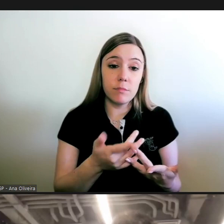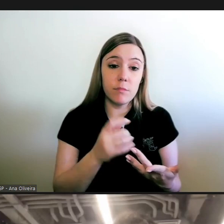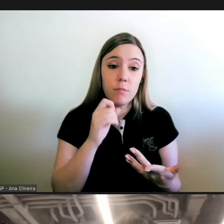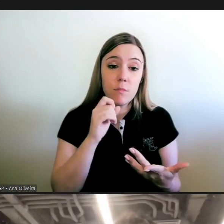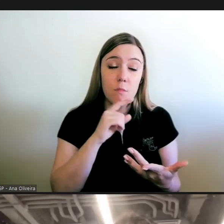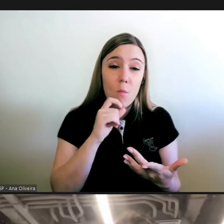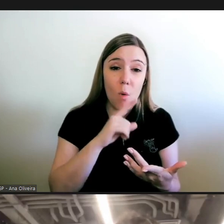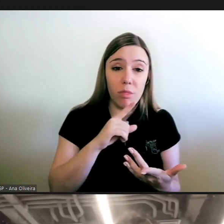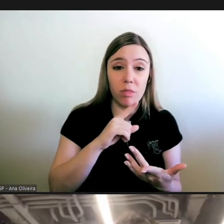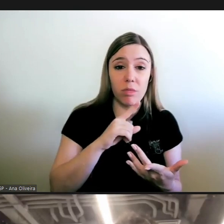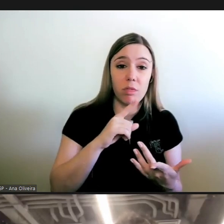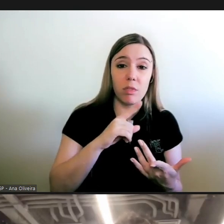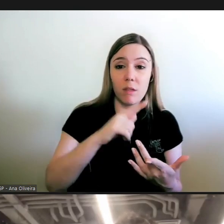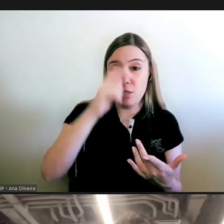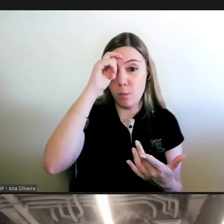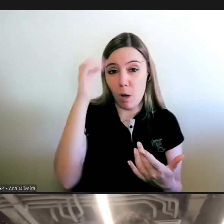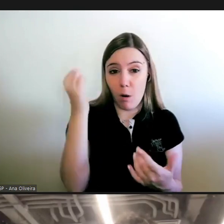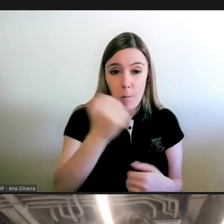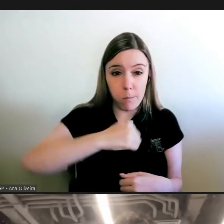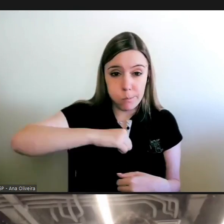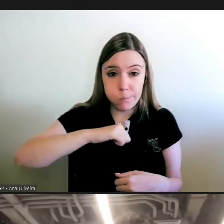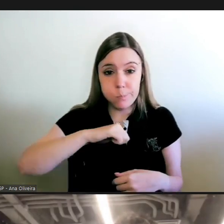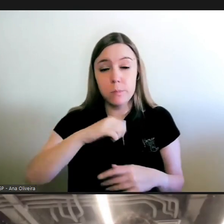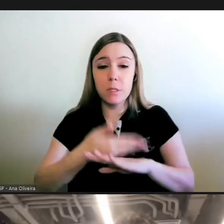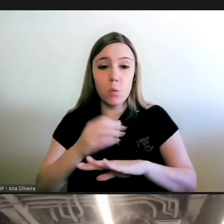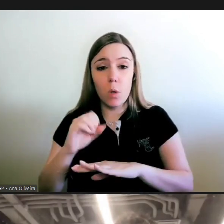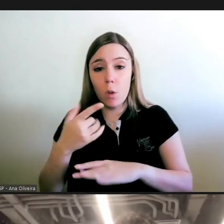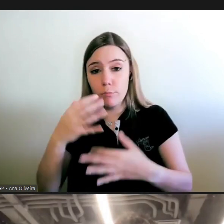tratar. E nesse quadro existem